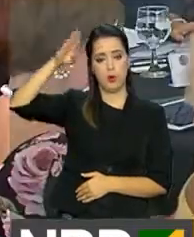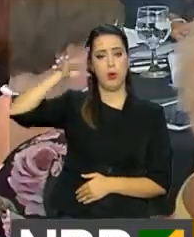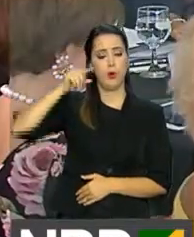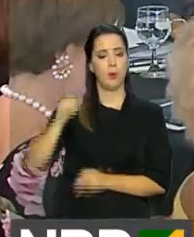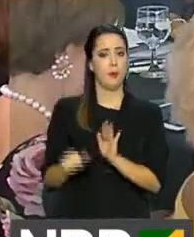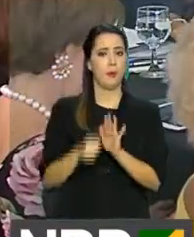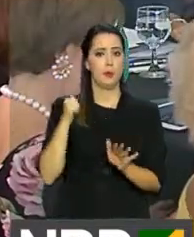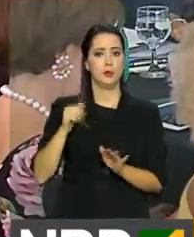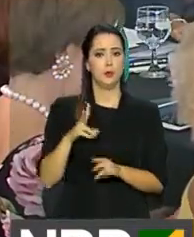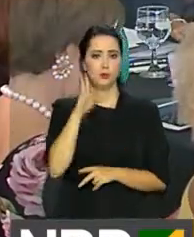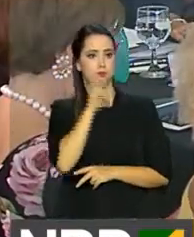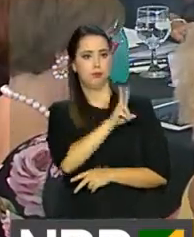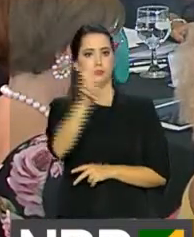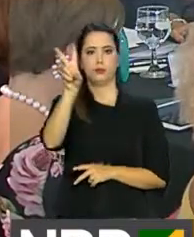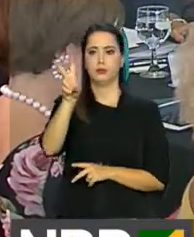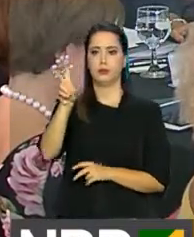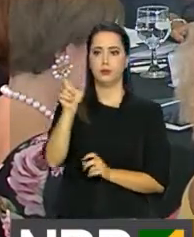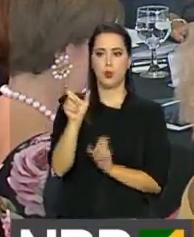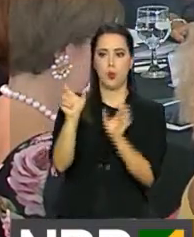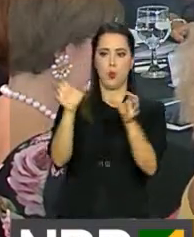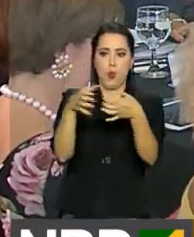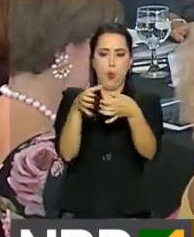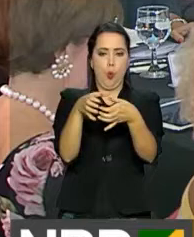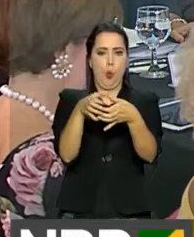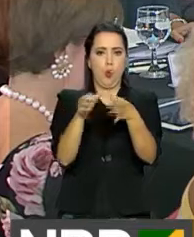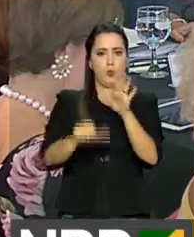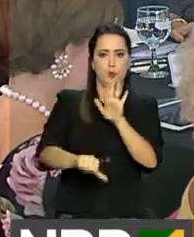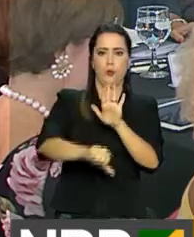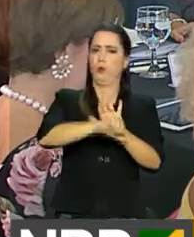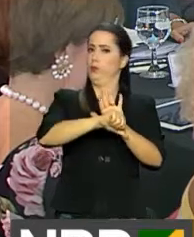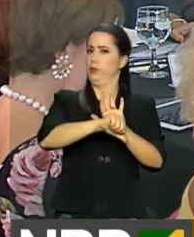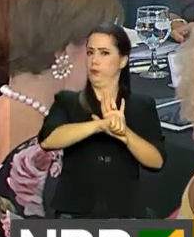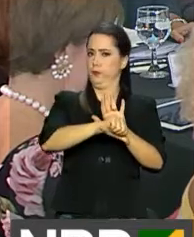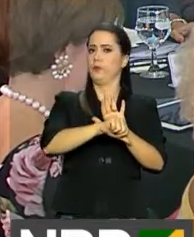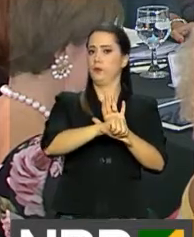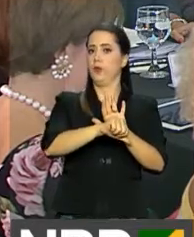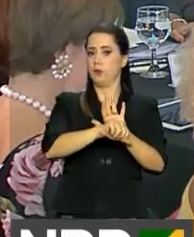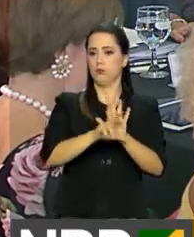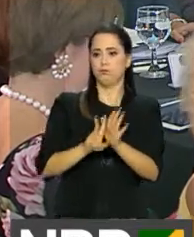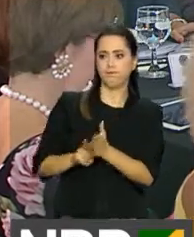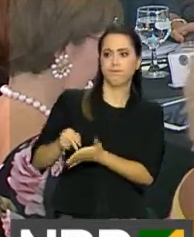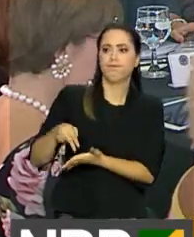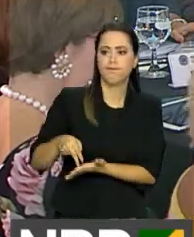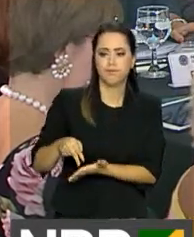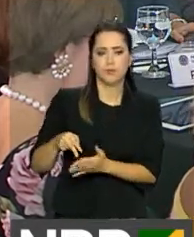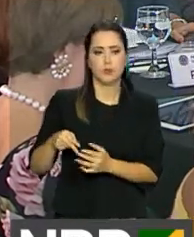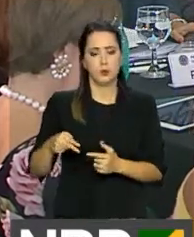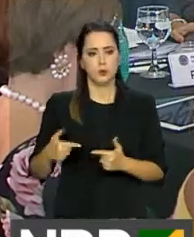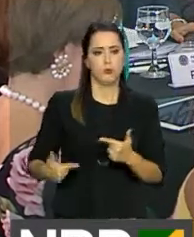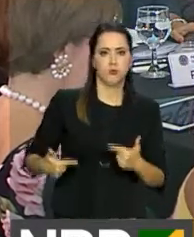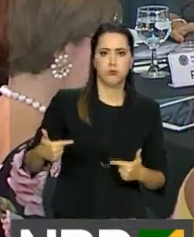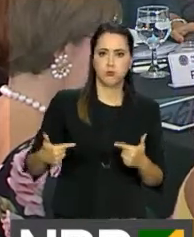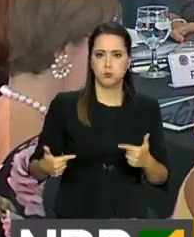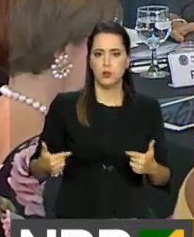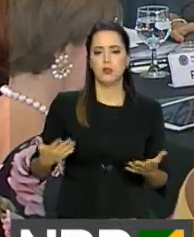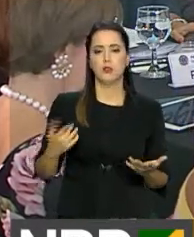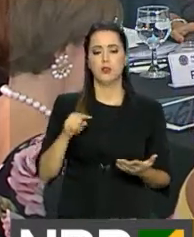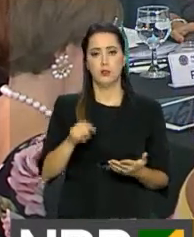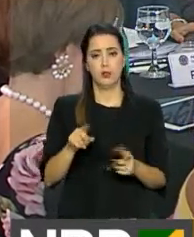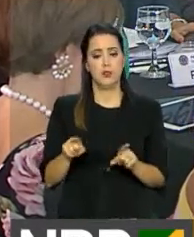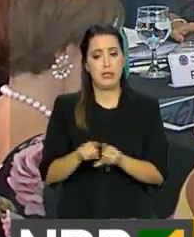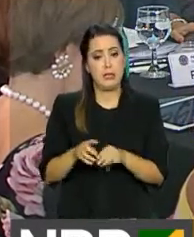1º causa um impacto no banditismo é claro que ele reage não é ele reage mais causa impacto do banditismo